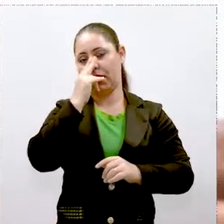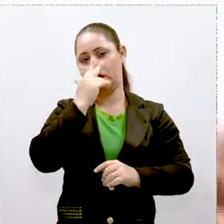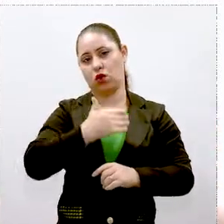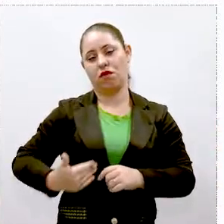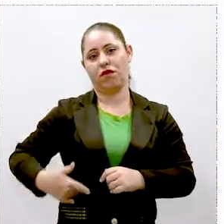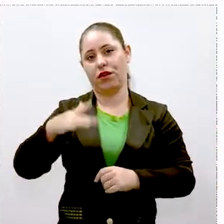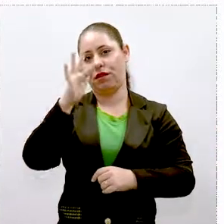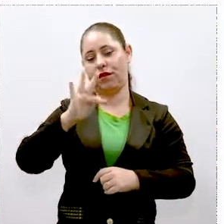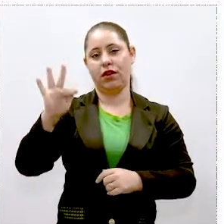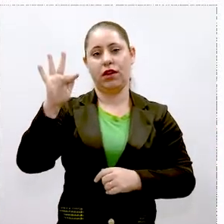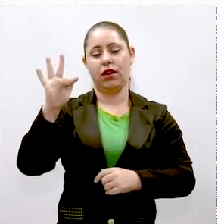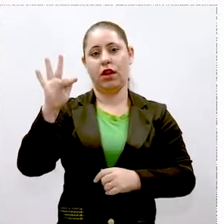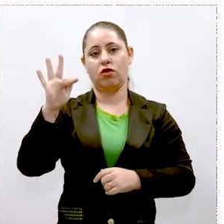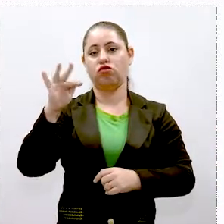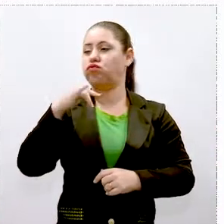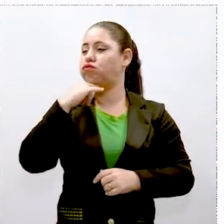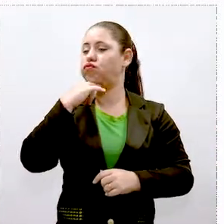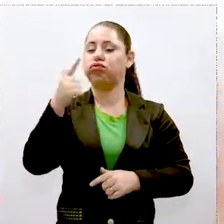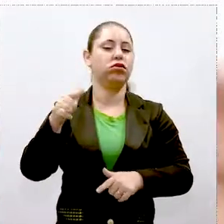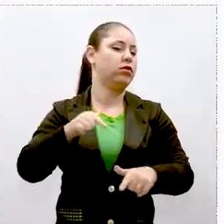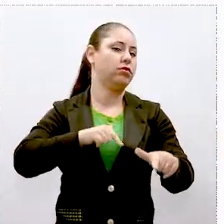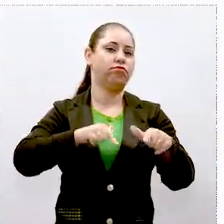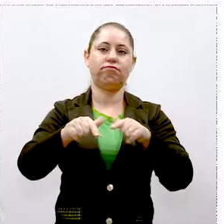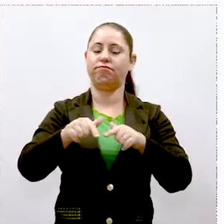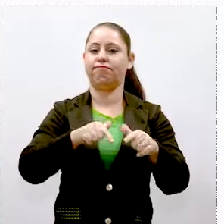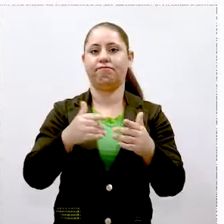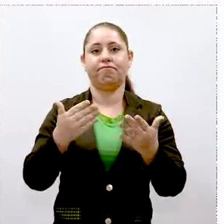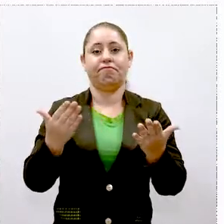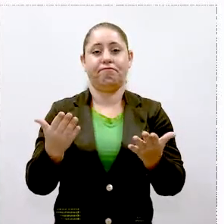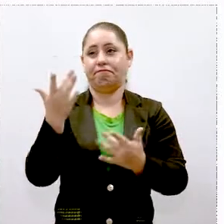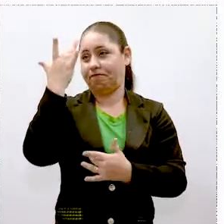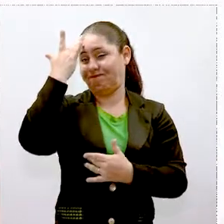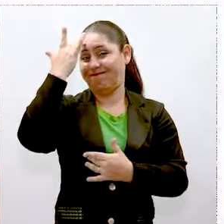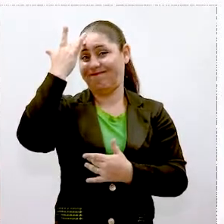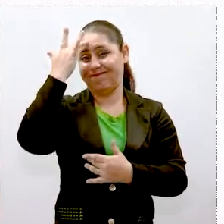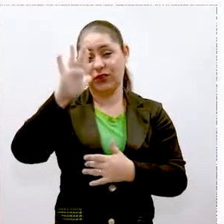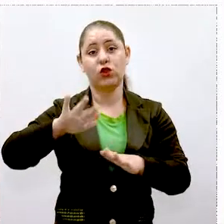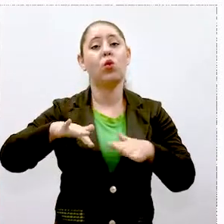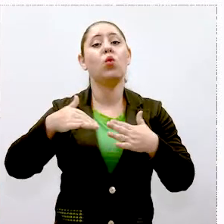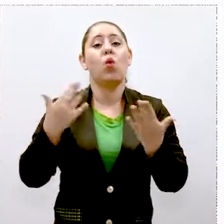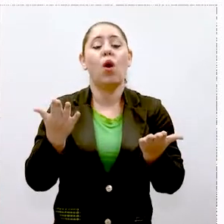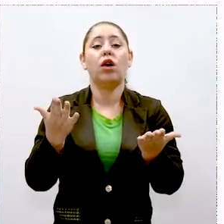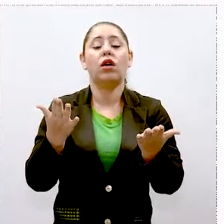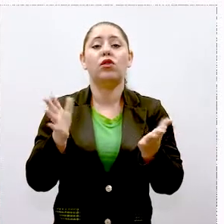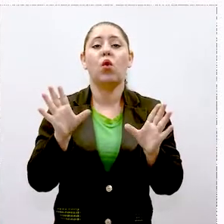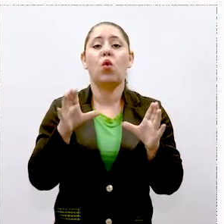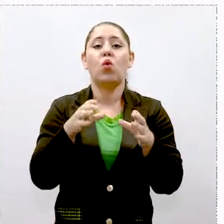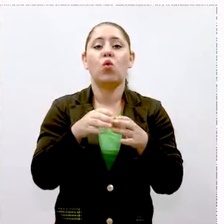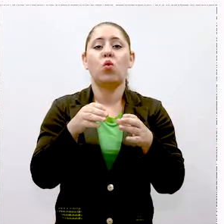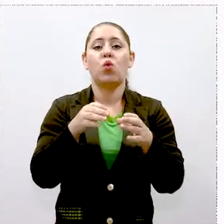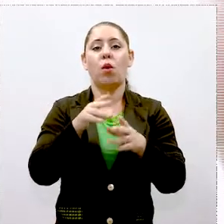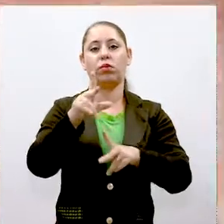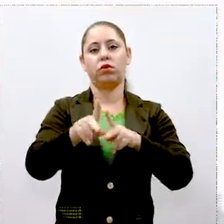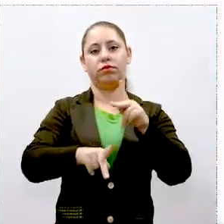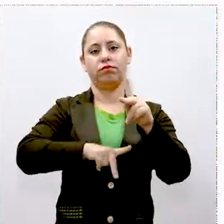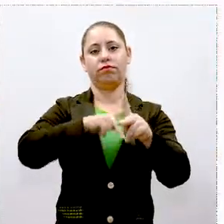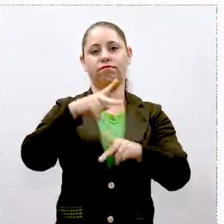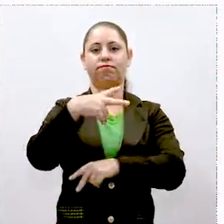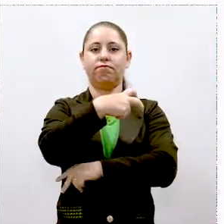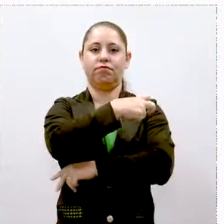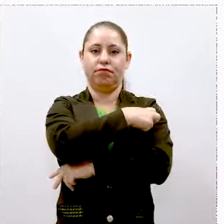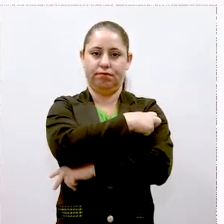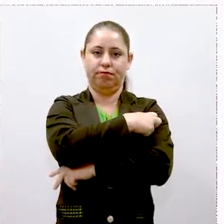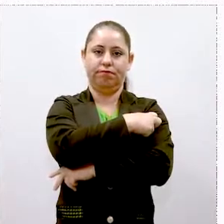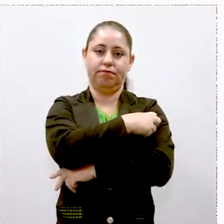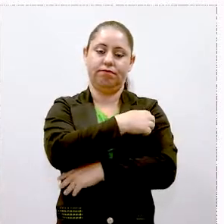Mas a incompetência do governo federal é tamanha que nós não sabemos quando é que o